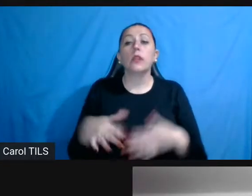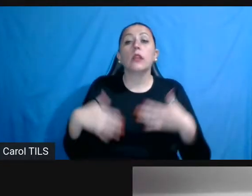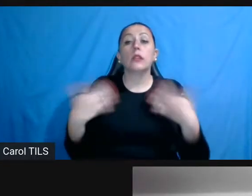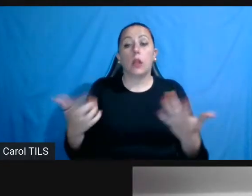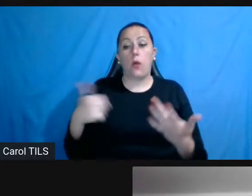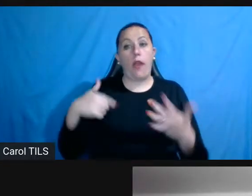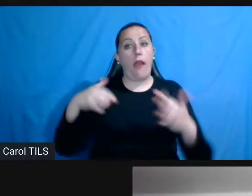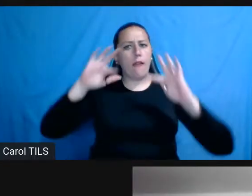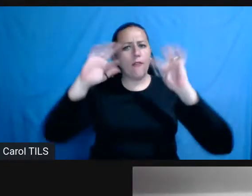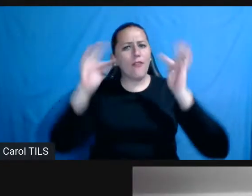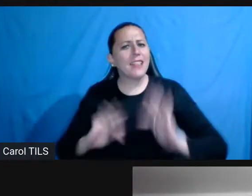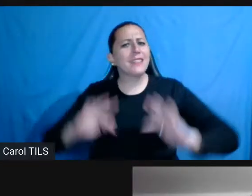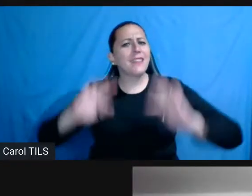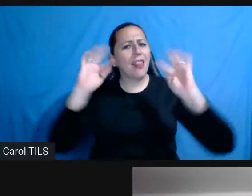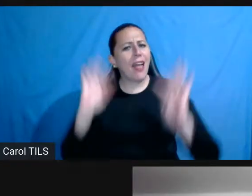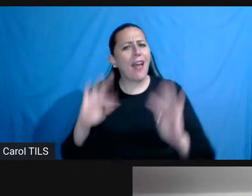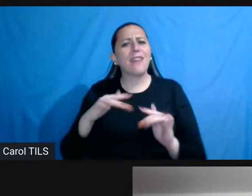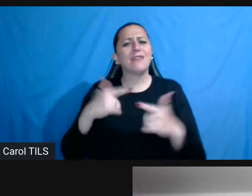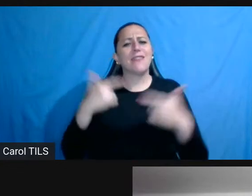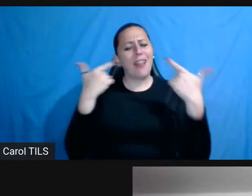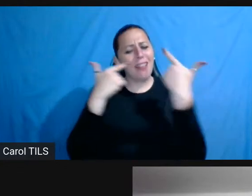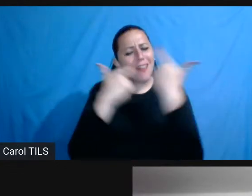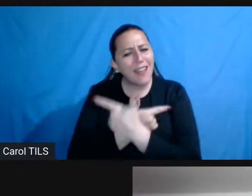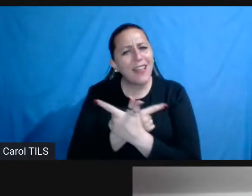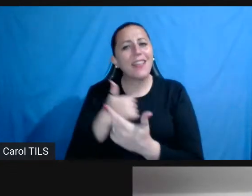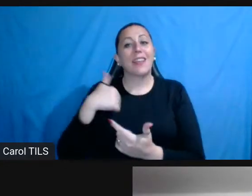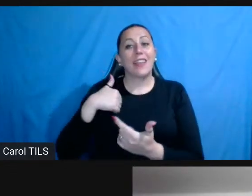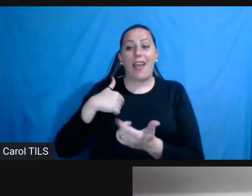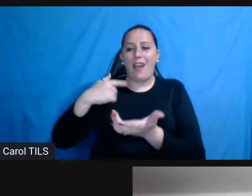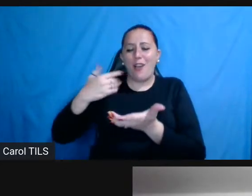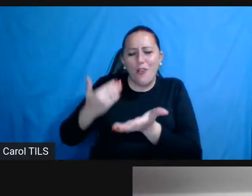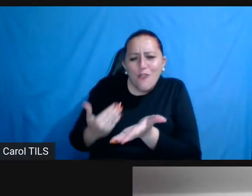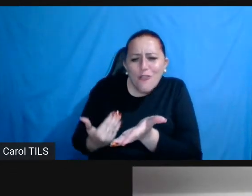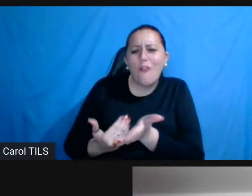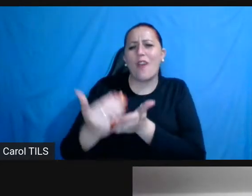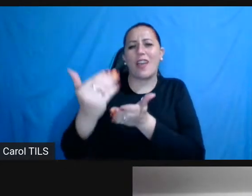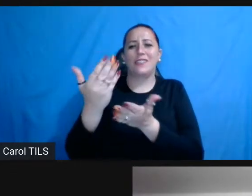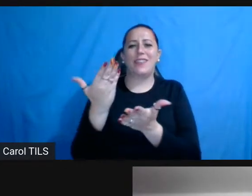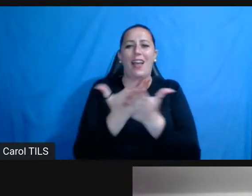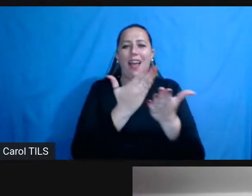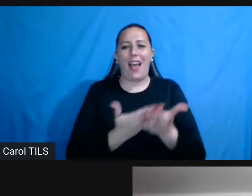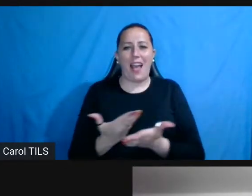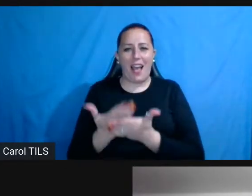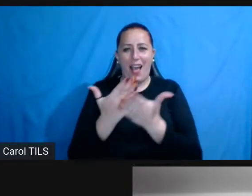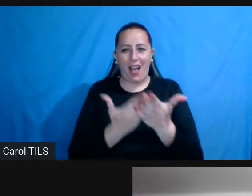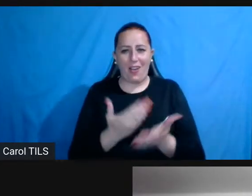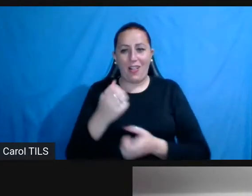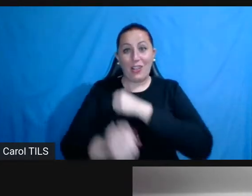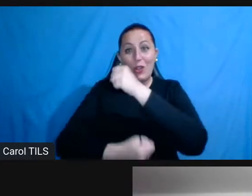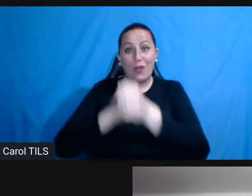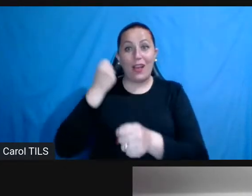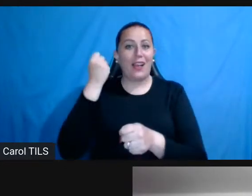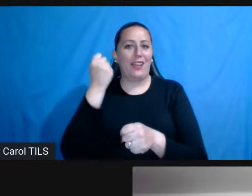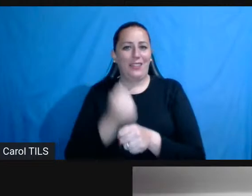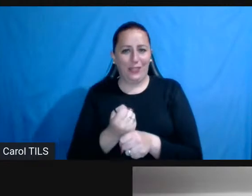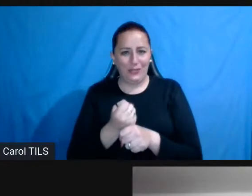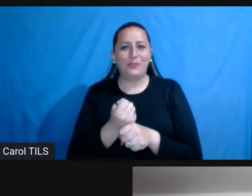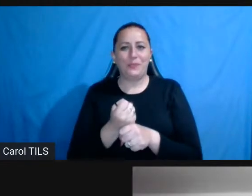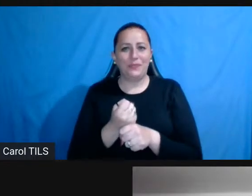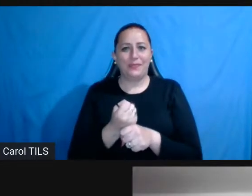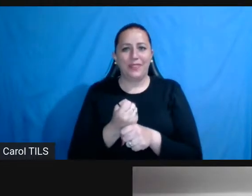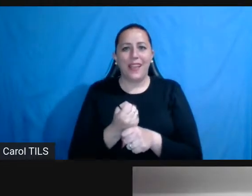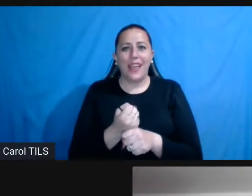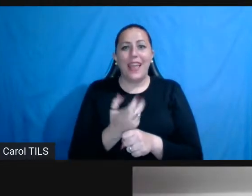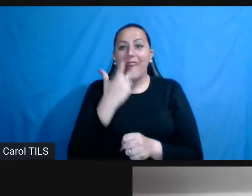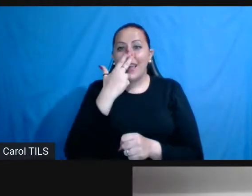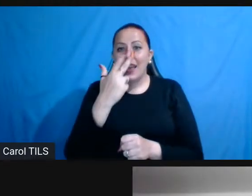alegria, imensa felicidade que a gente dá o start do nosso ano letivo. Não tem como não sacudir